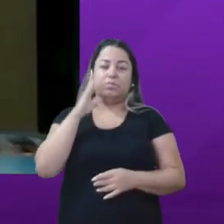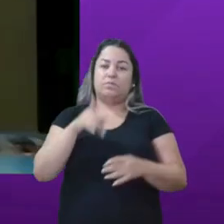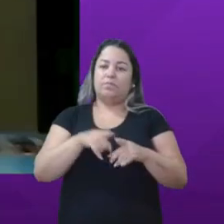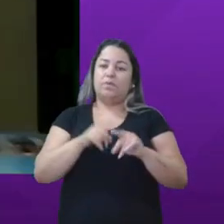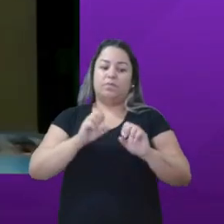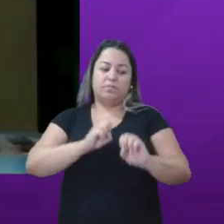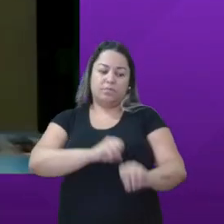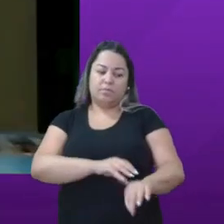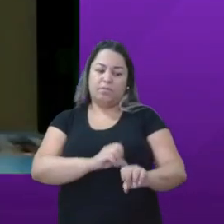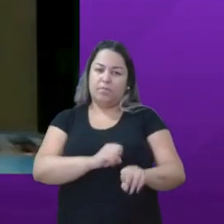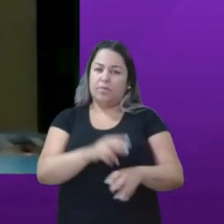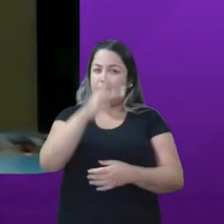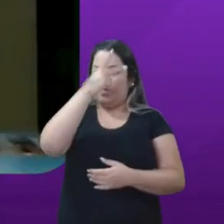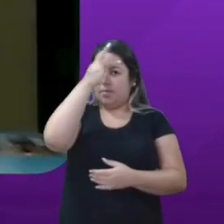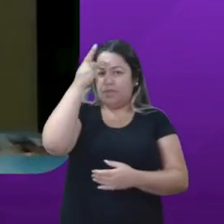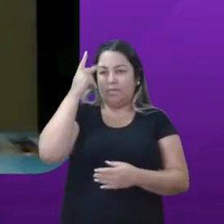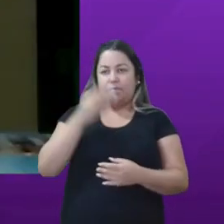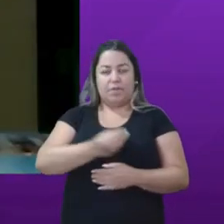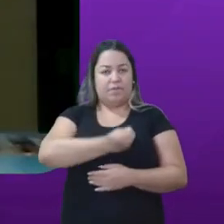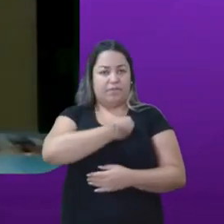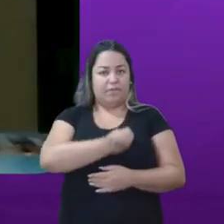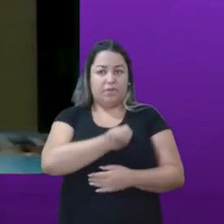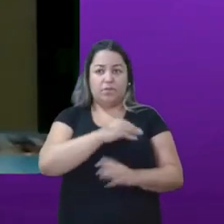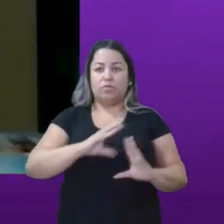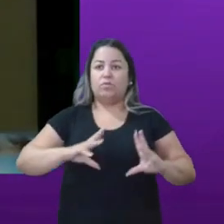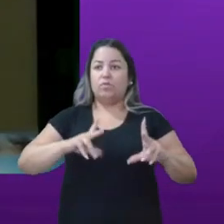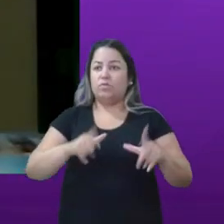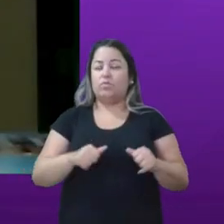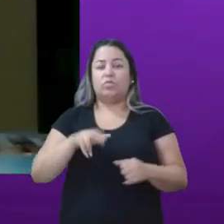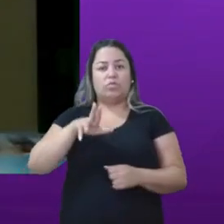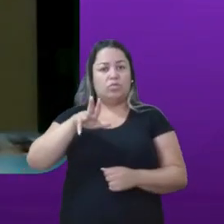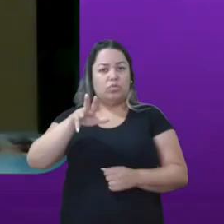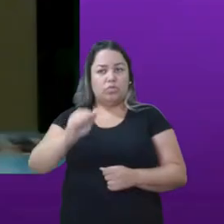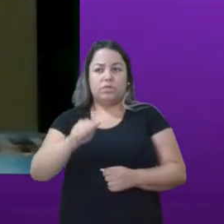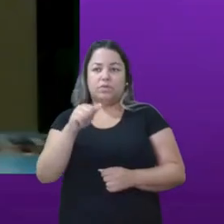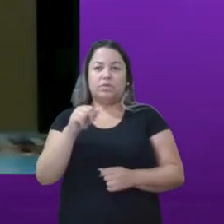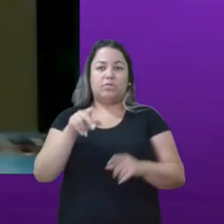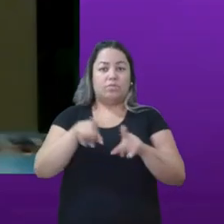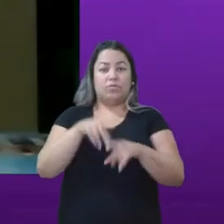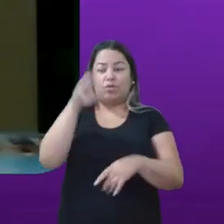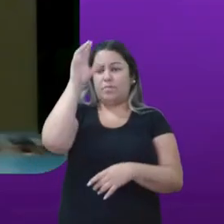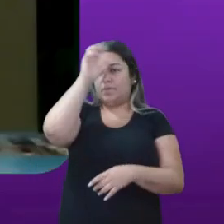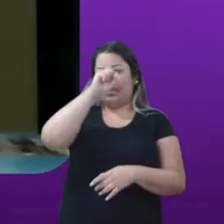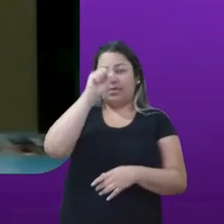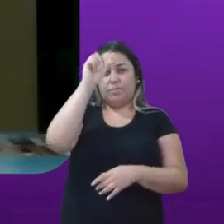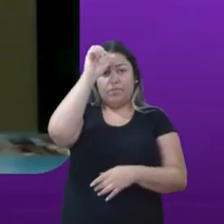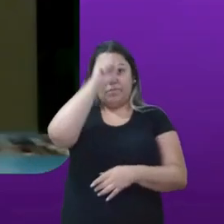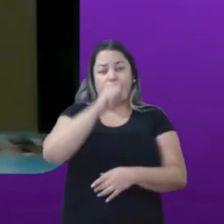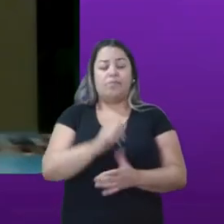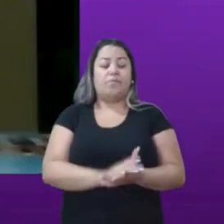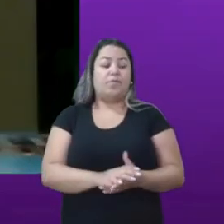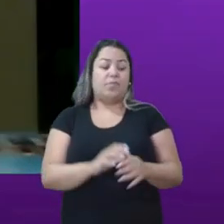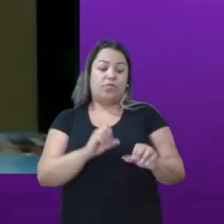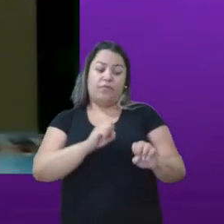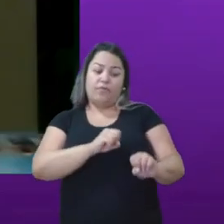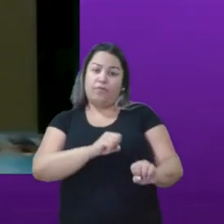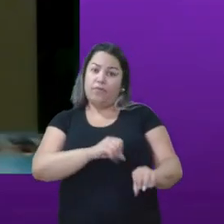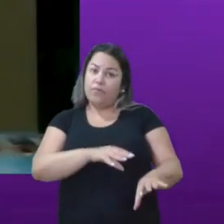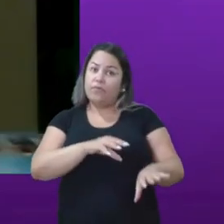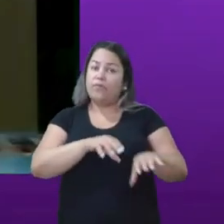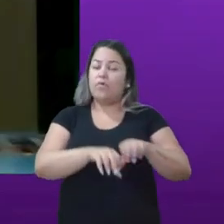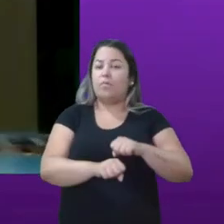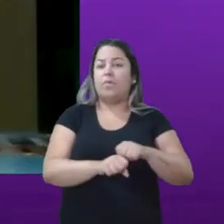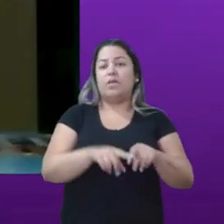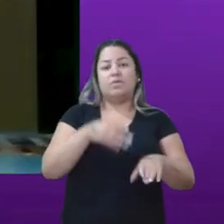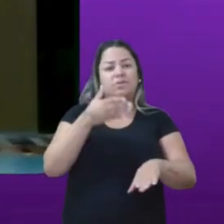formar uma pessoa é para a vida toda, né? Nós nunca deixamos de aprender, nós nunca deixamos de nos formar, nós nunca deixamos